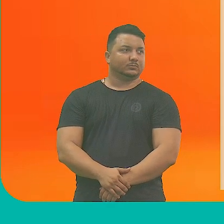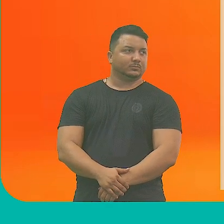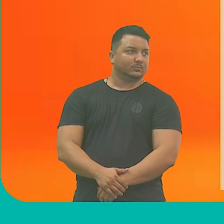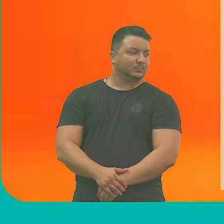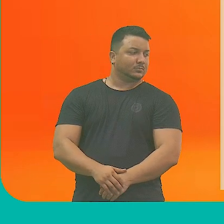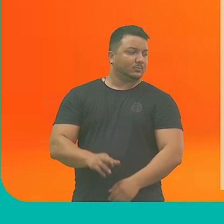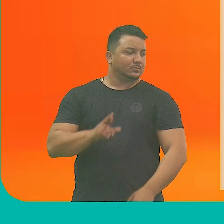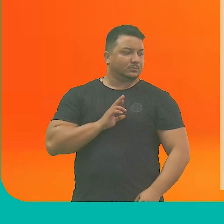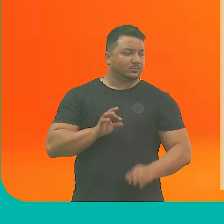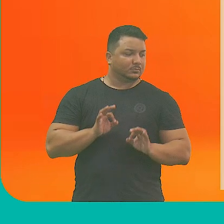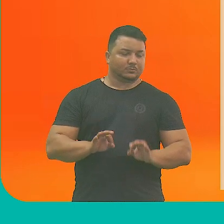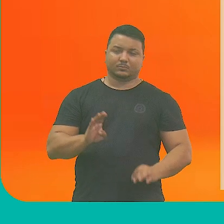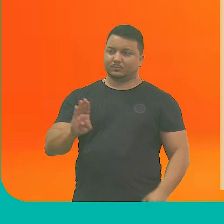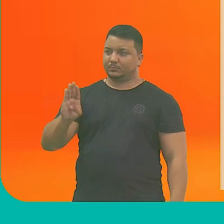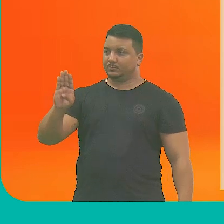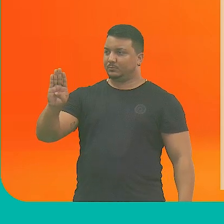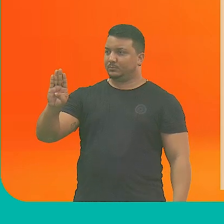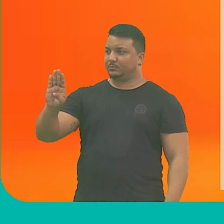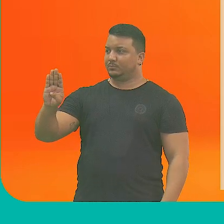item B. Ó.